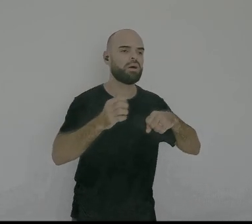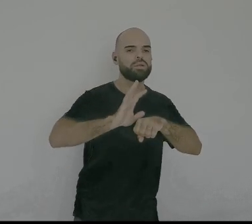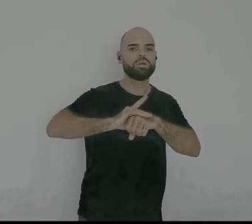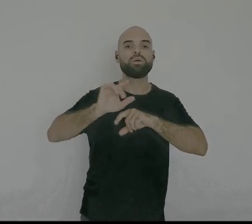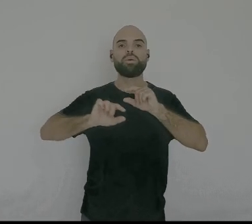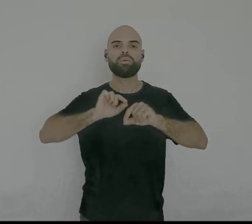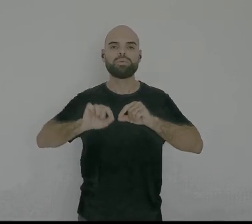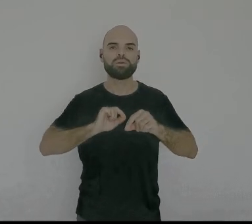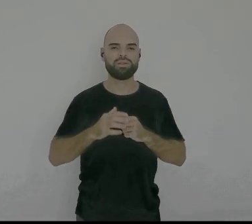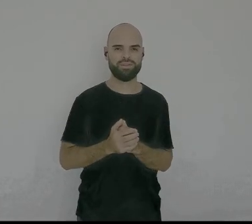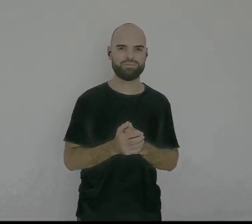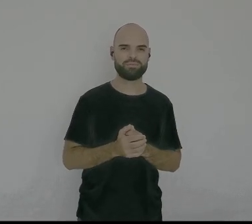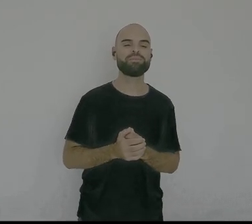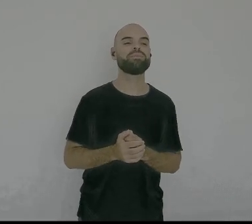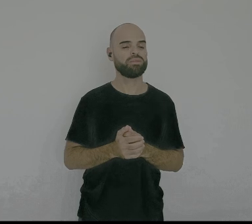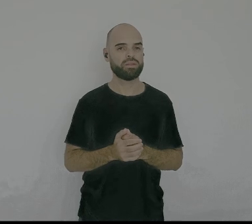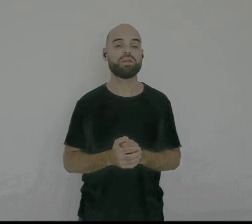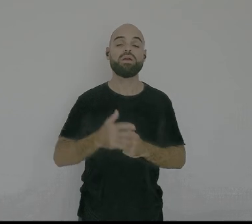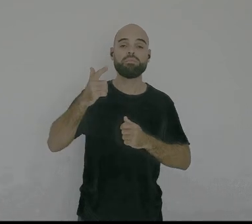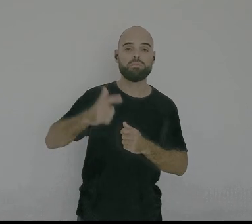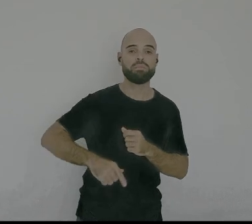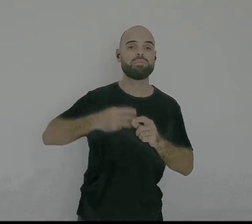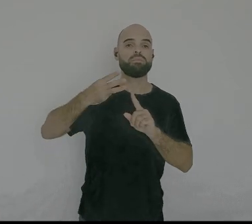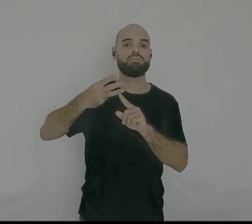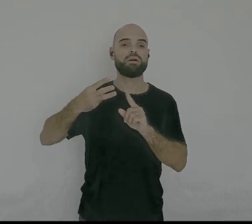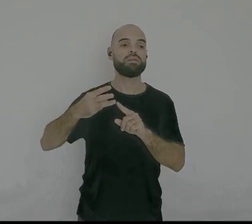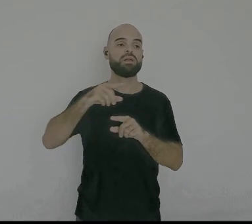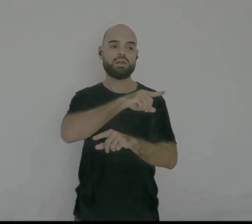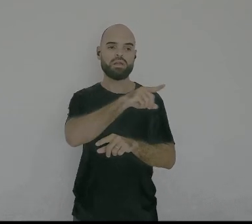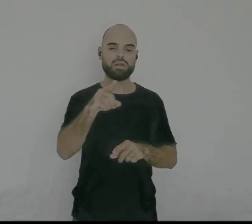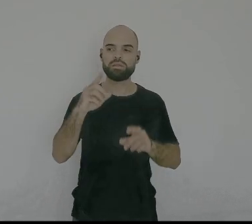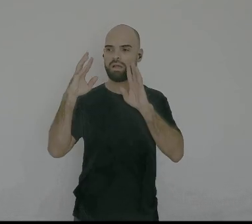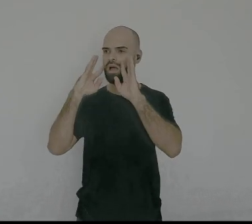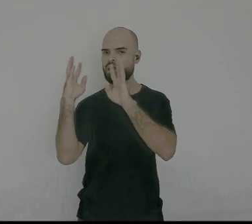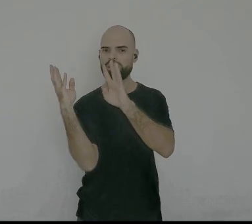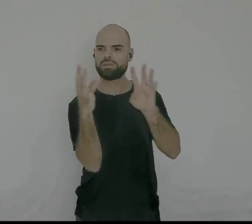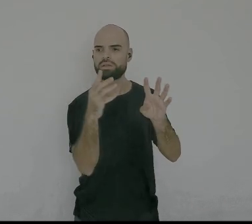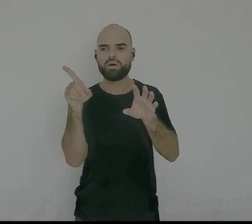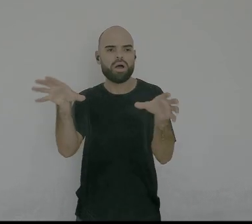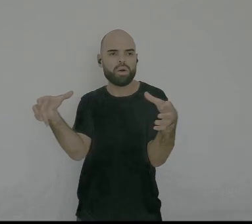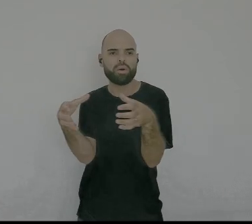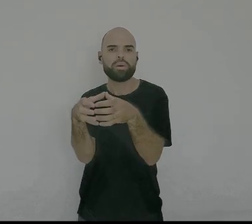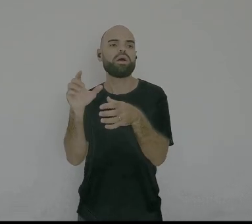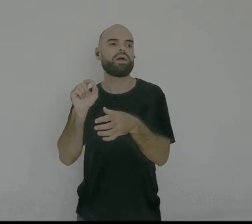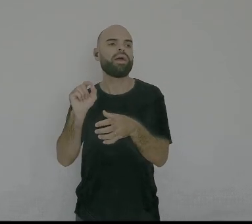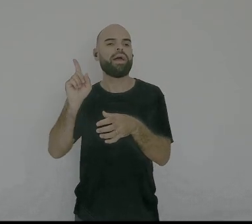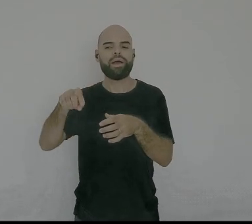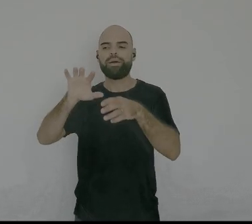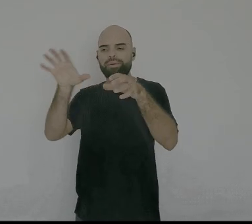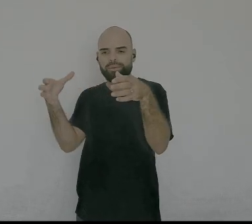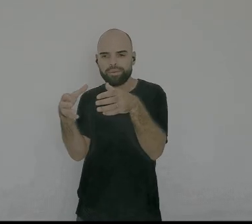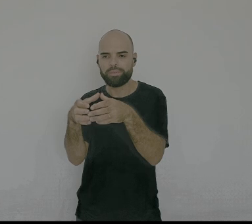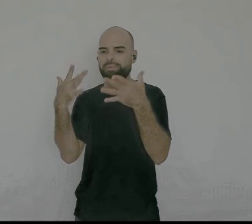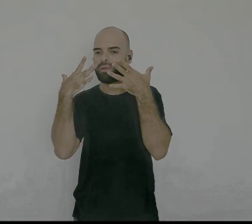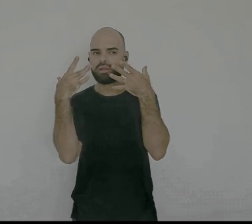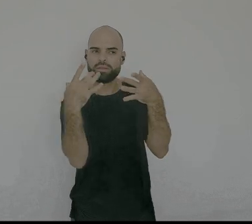uma população cujas necessidades de saúde são conhecidas e dimensionadas na atenção primária à